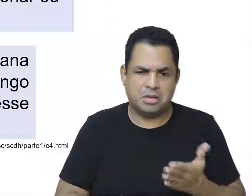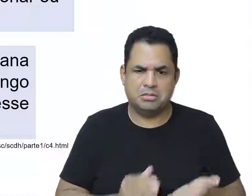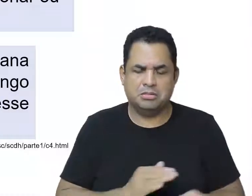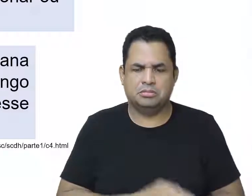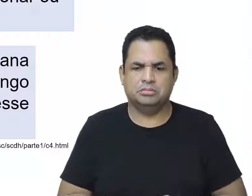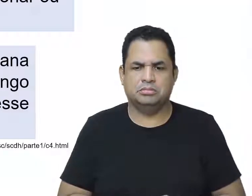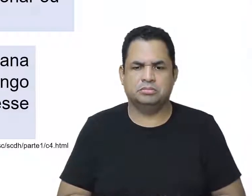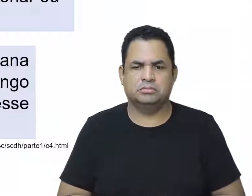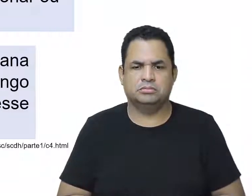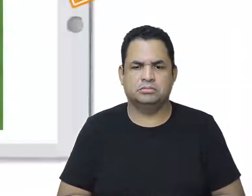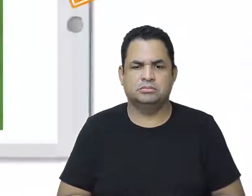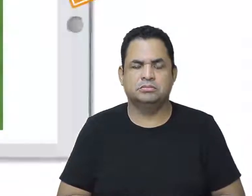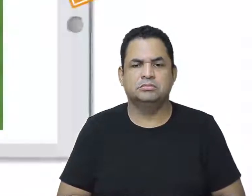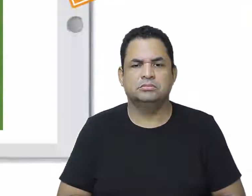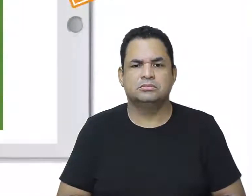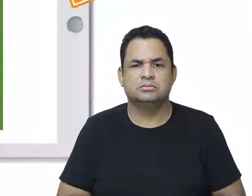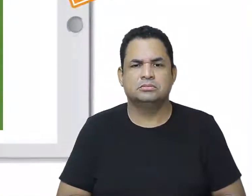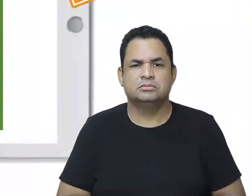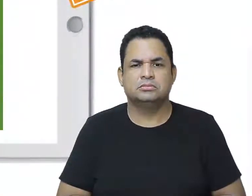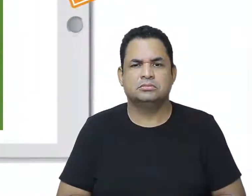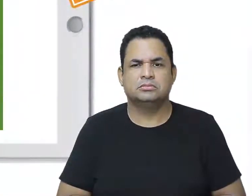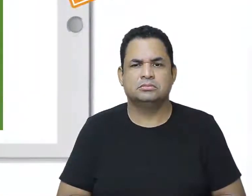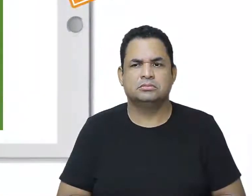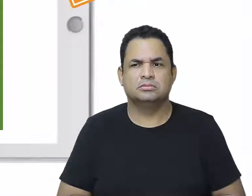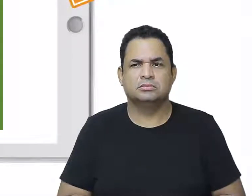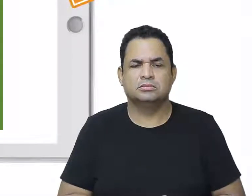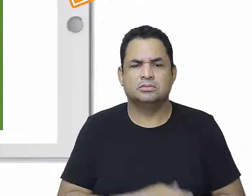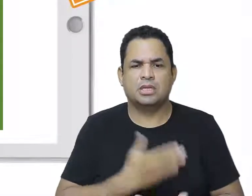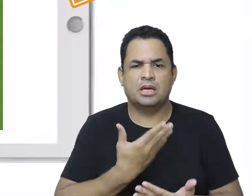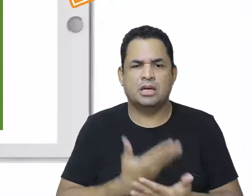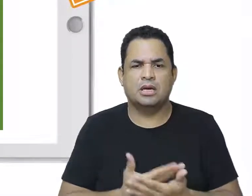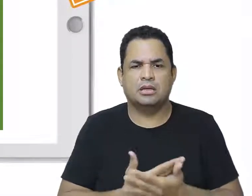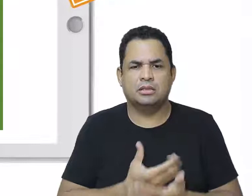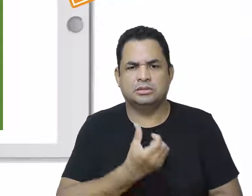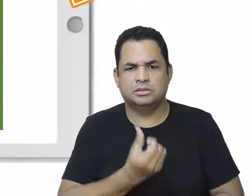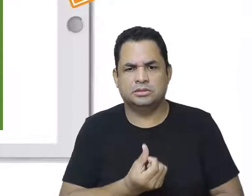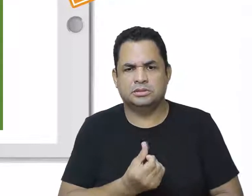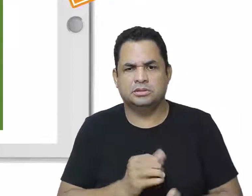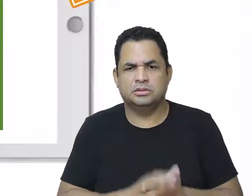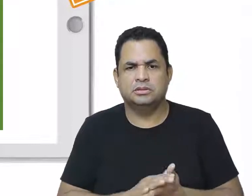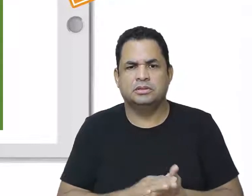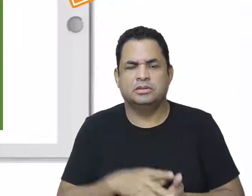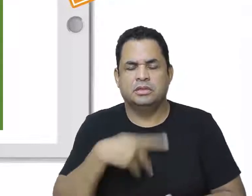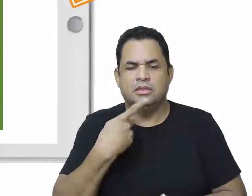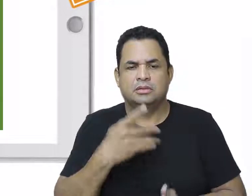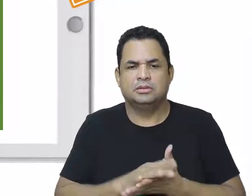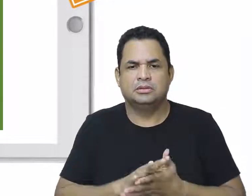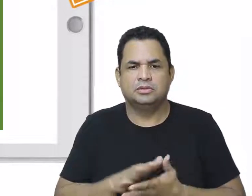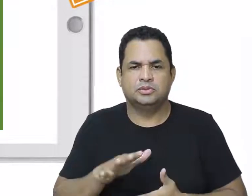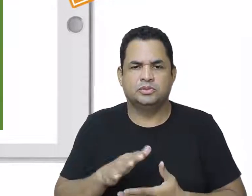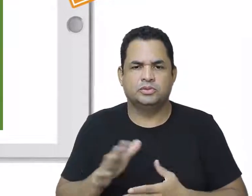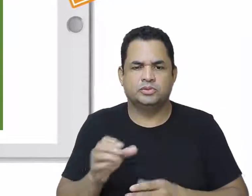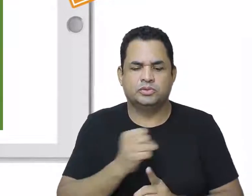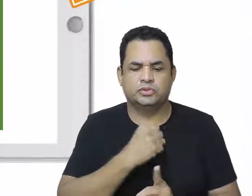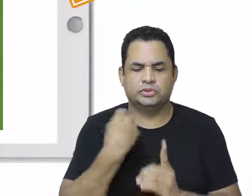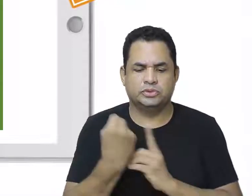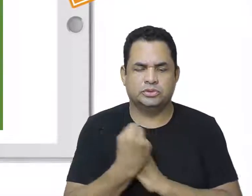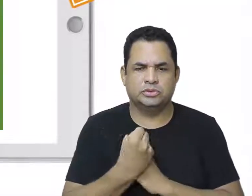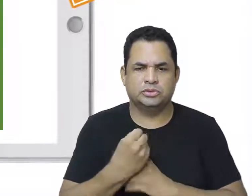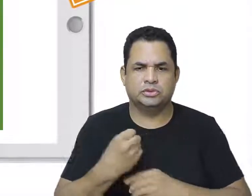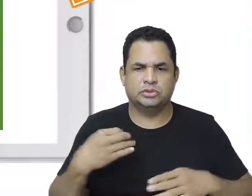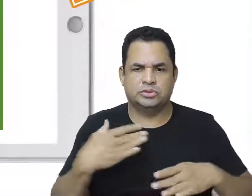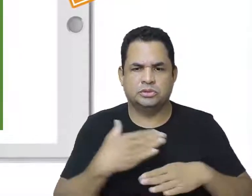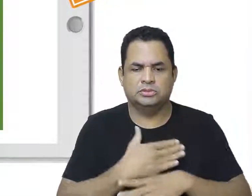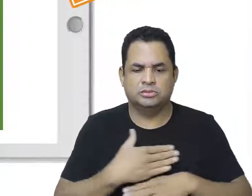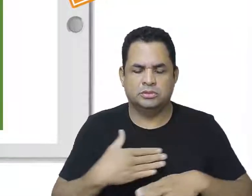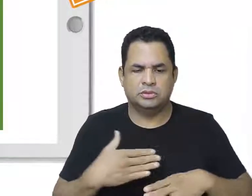tempo, certo? Na aula 6, nós falamos sobre sociedade e espaço urbano,